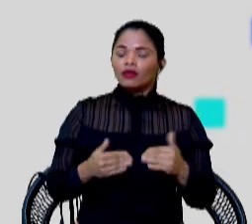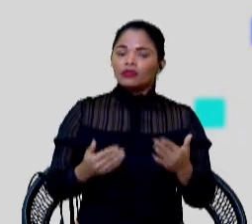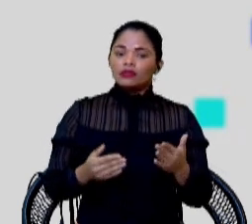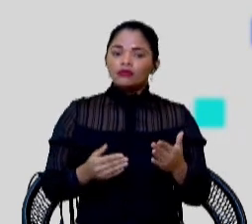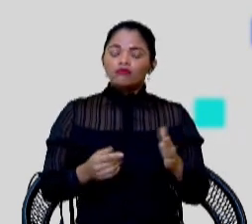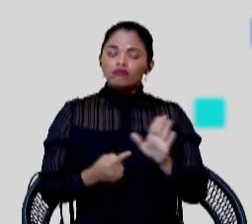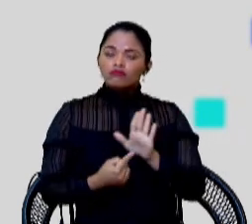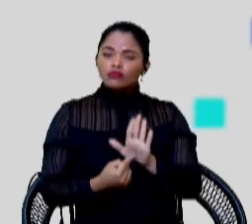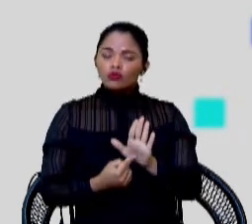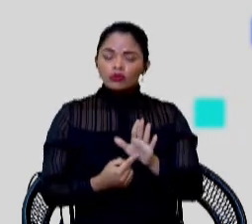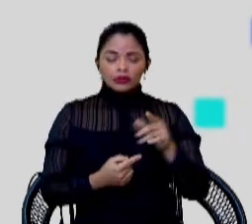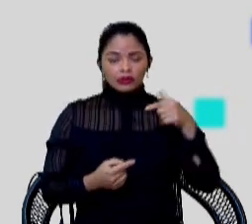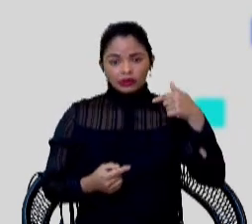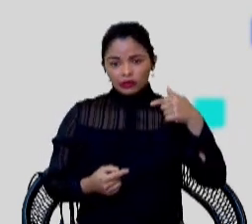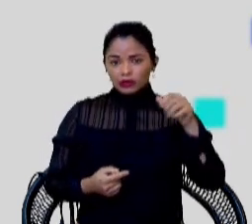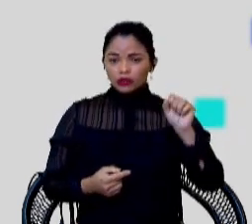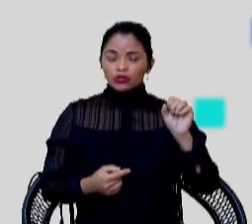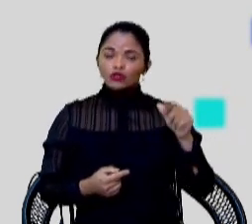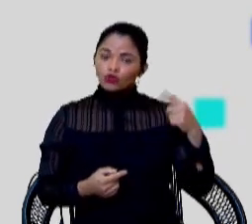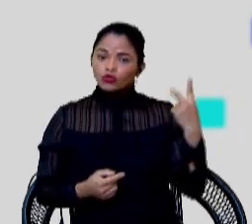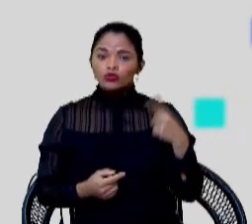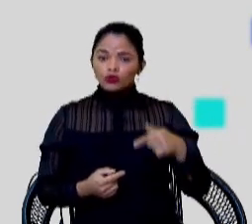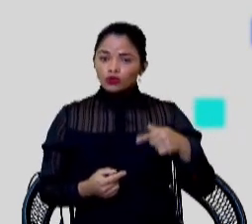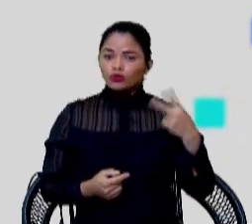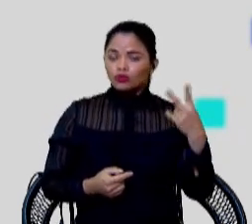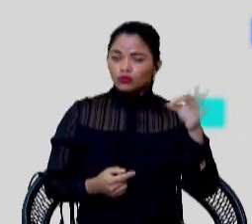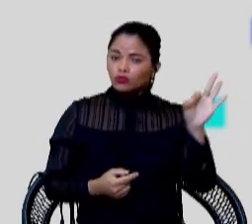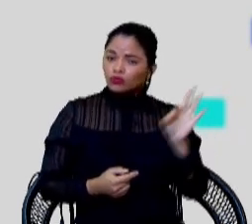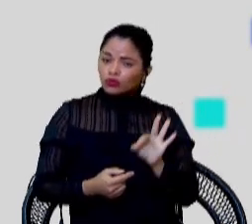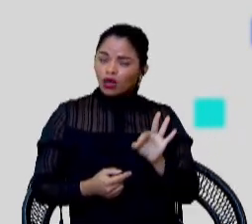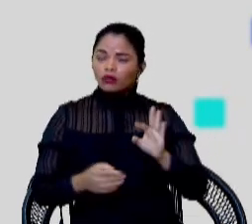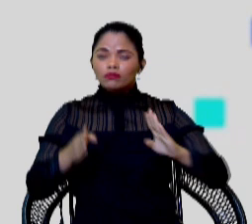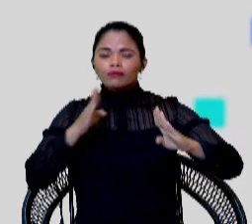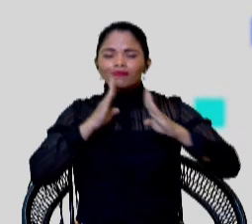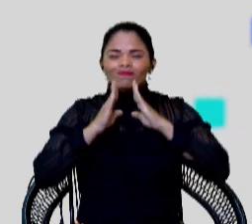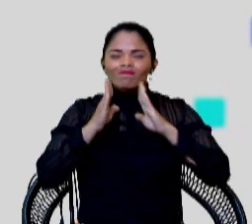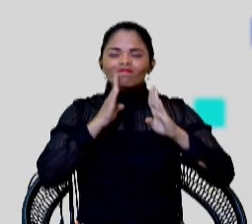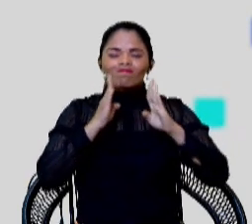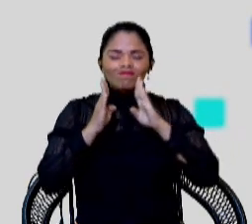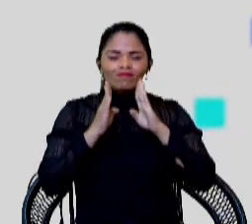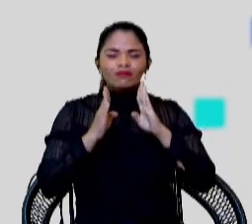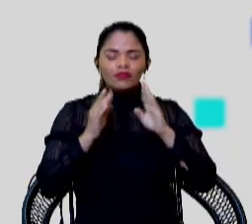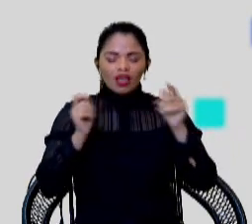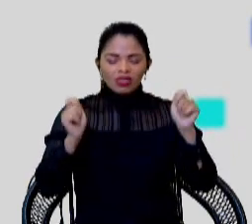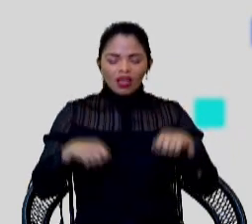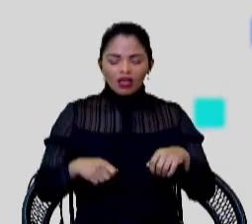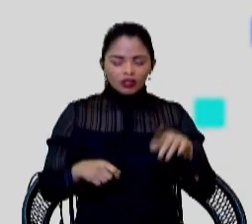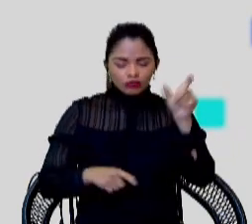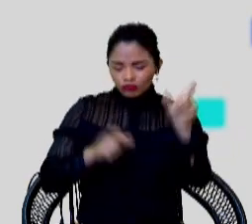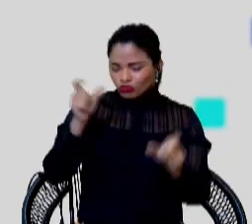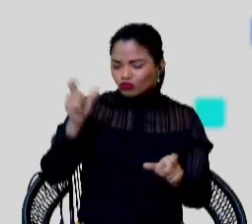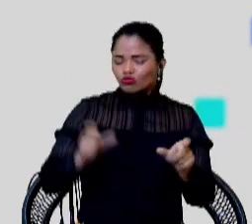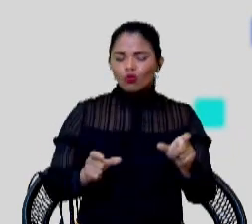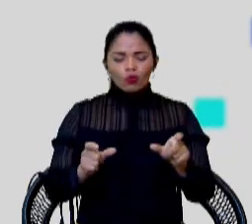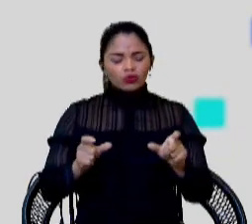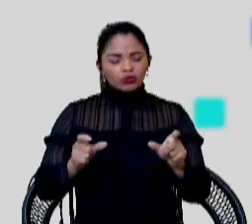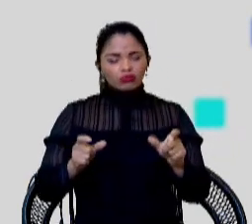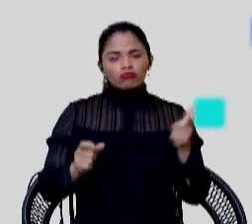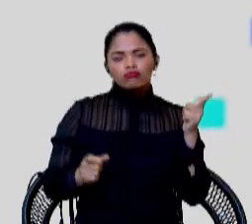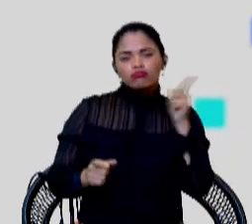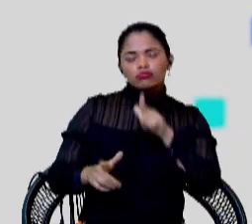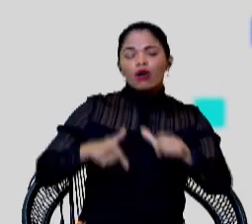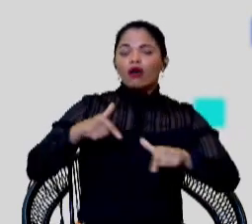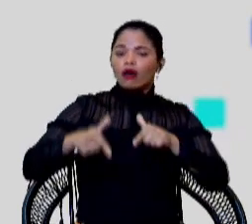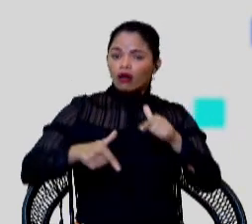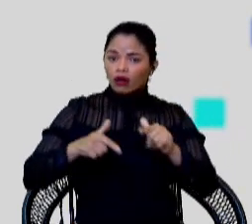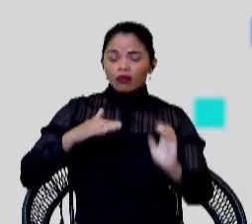apontou para a gente que 72% acreditam que o Facebook aproxima as pessoas de empresas, né? Então, olha